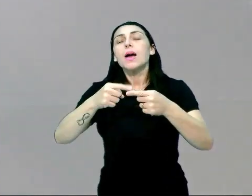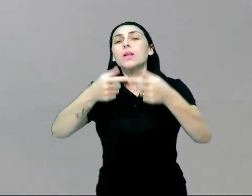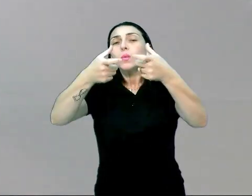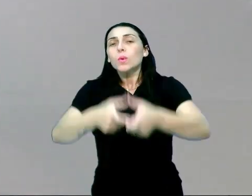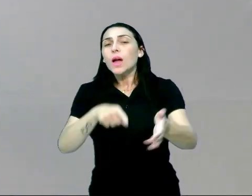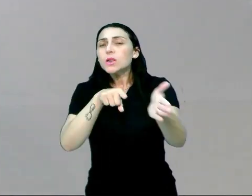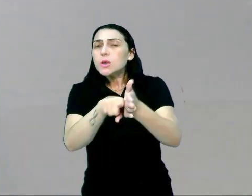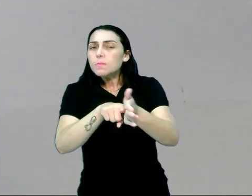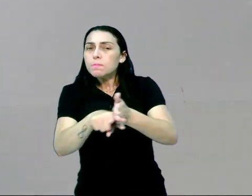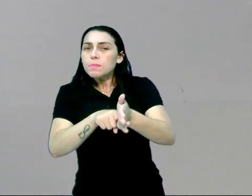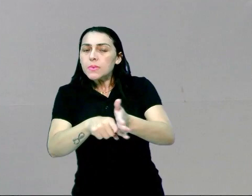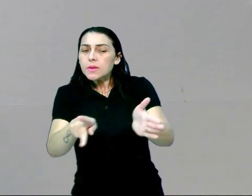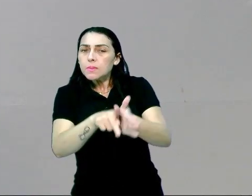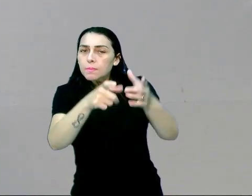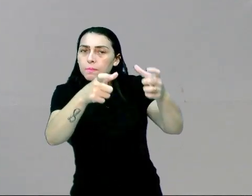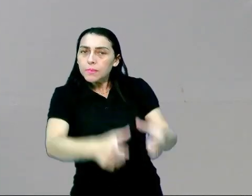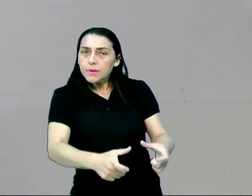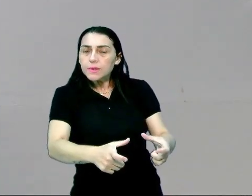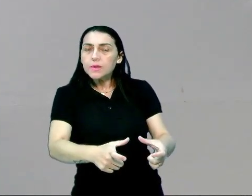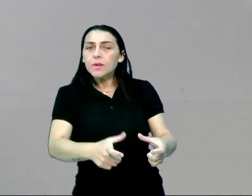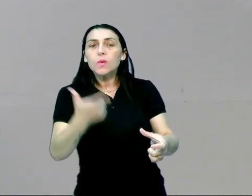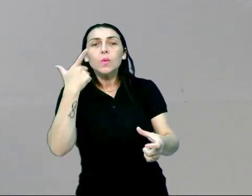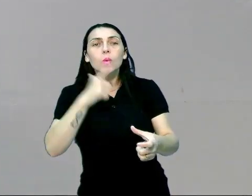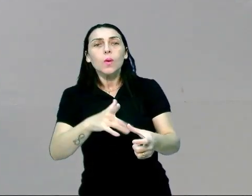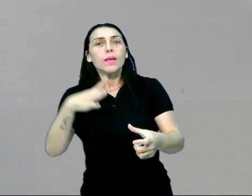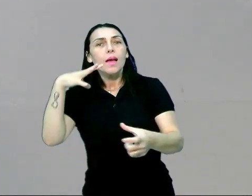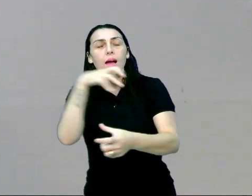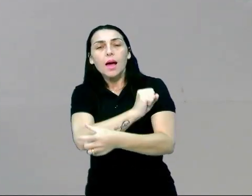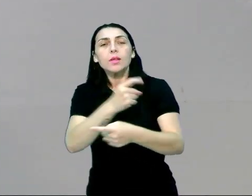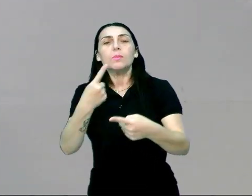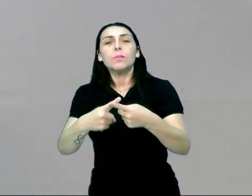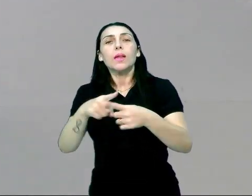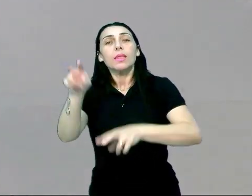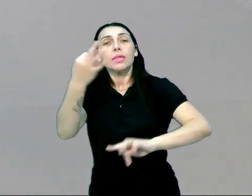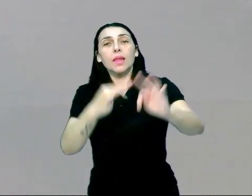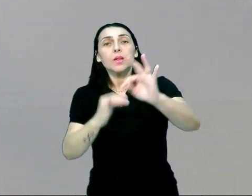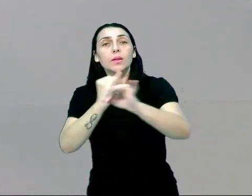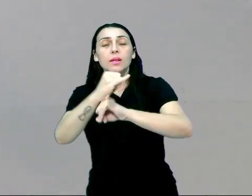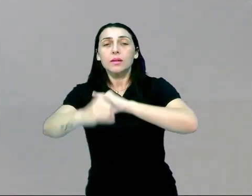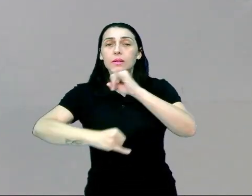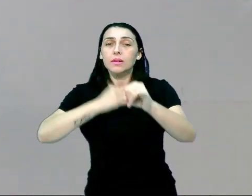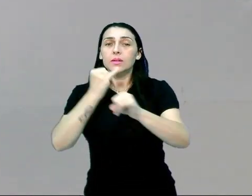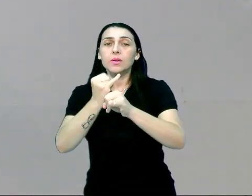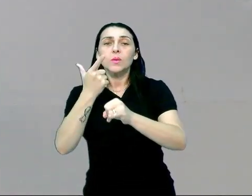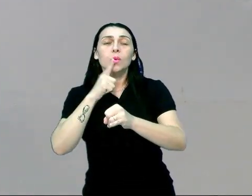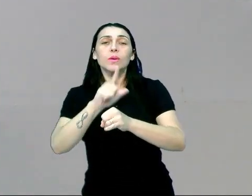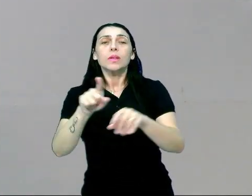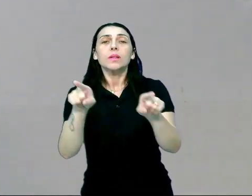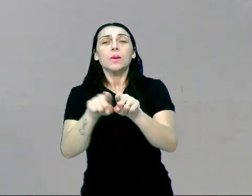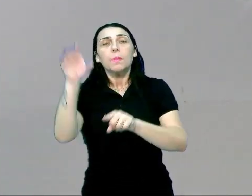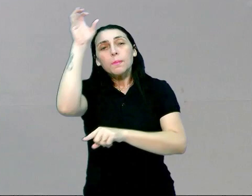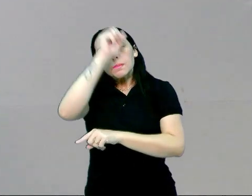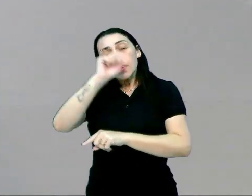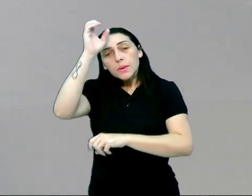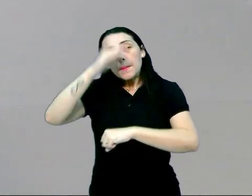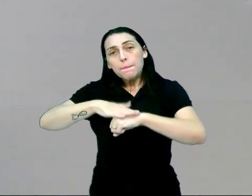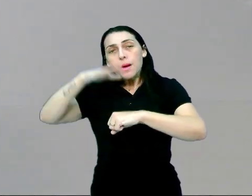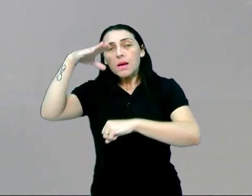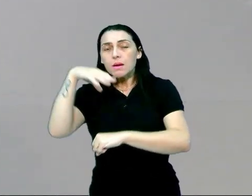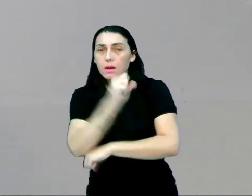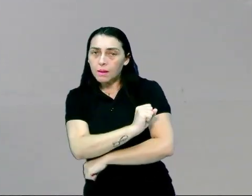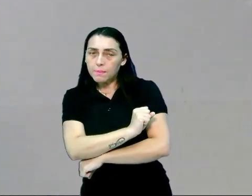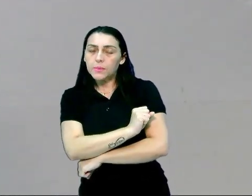pesquisa físico e você consegue acessar rapidamente pelo meio da tecnologia e aí consegue dinamizar aquele aprendizagem um pouco mais